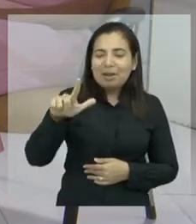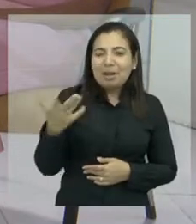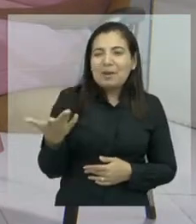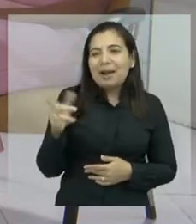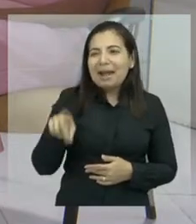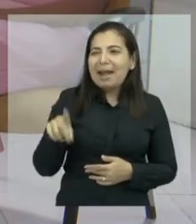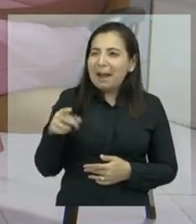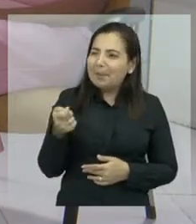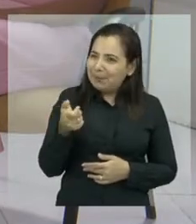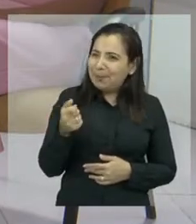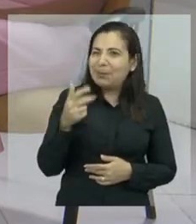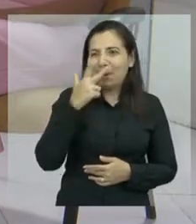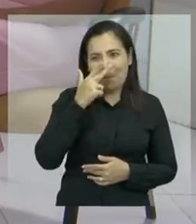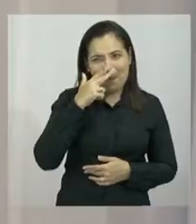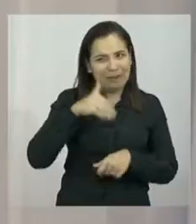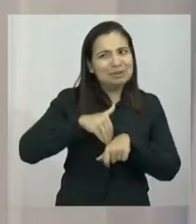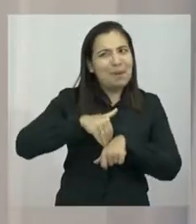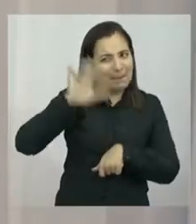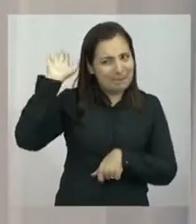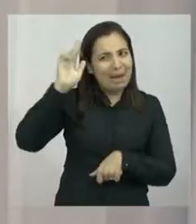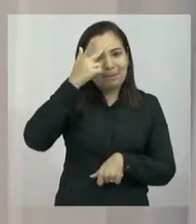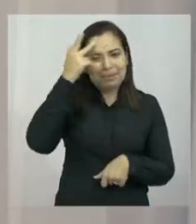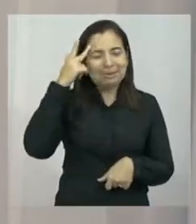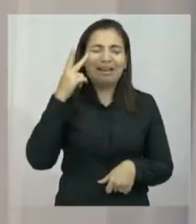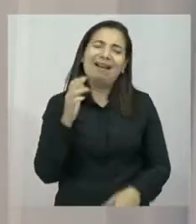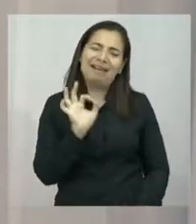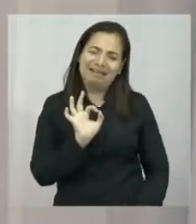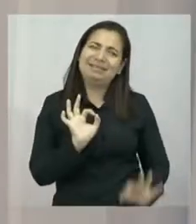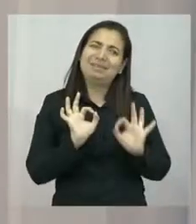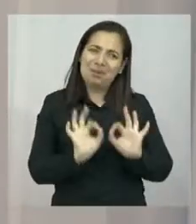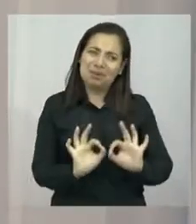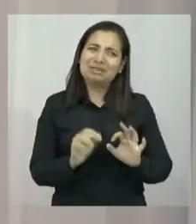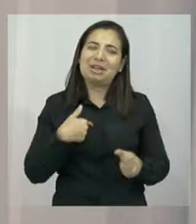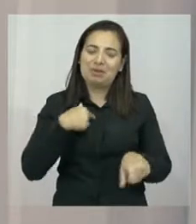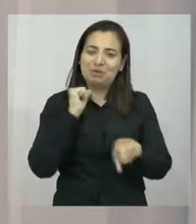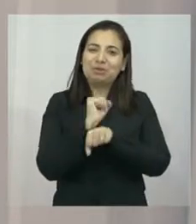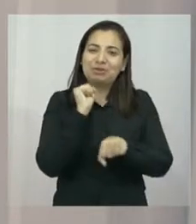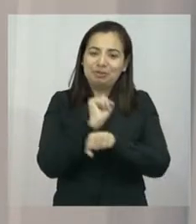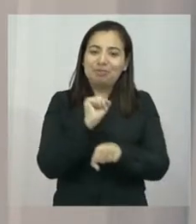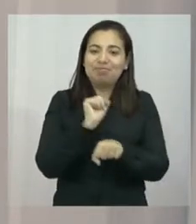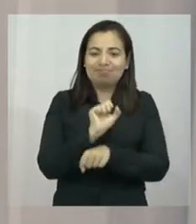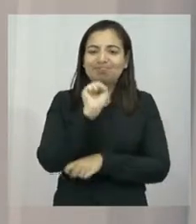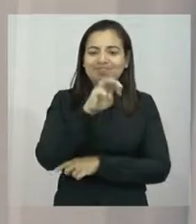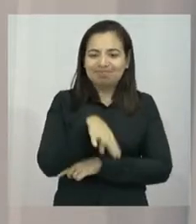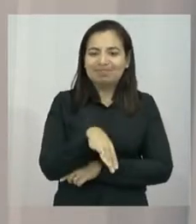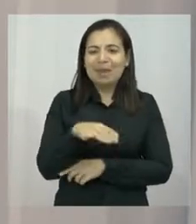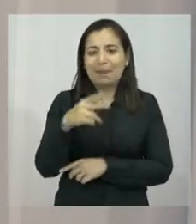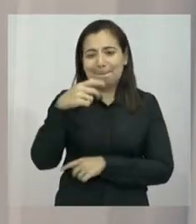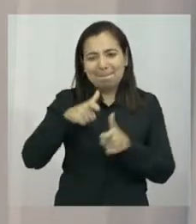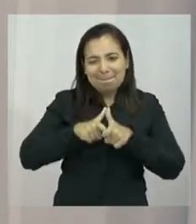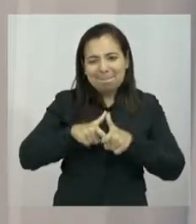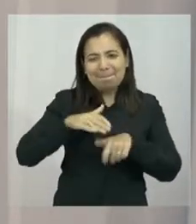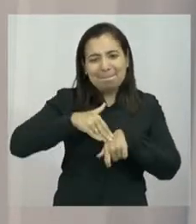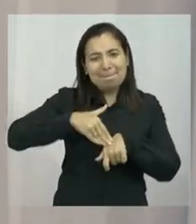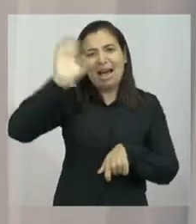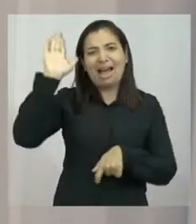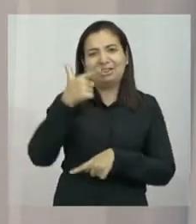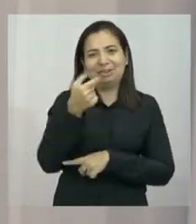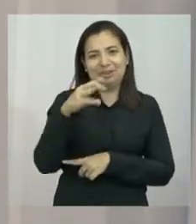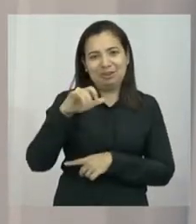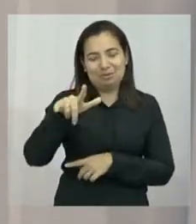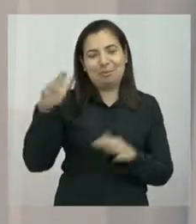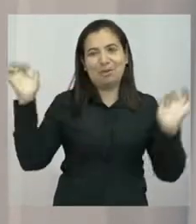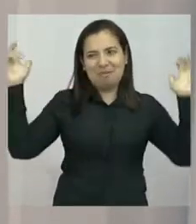né? Deve ter muito mais gente, né? Com certeza, eu espero sim. Até porque nós, quando a gente diz